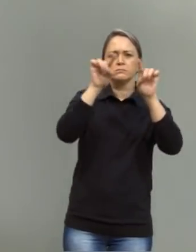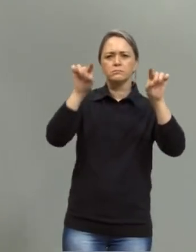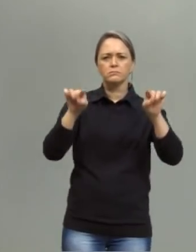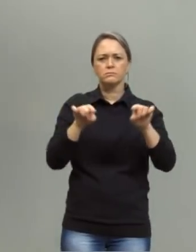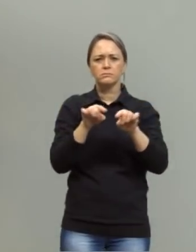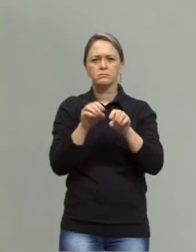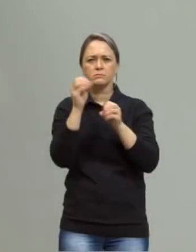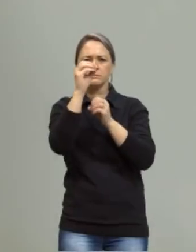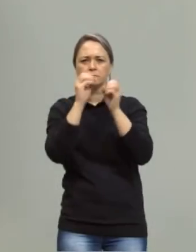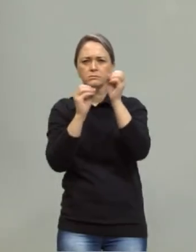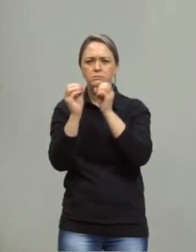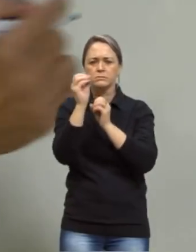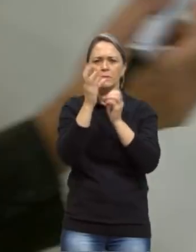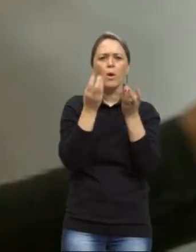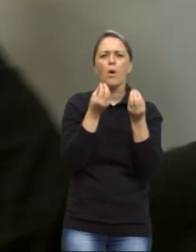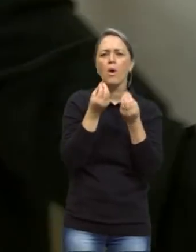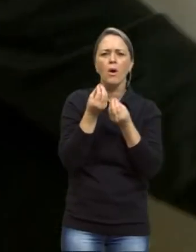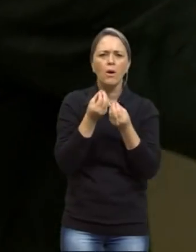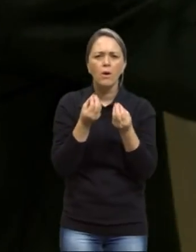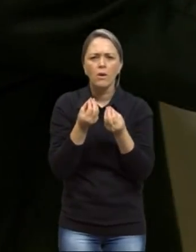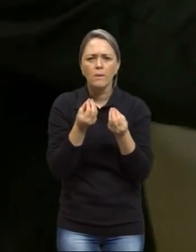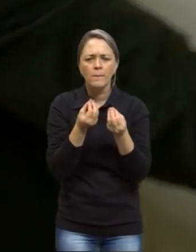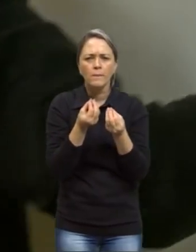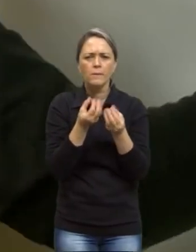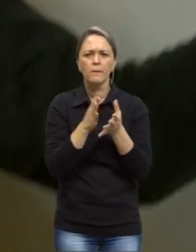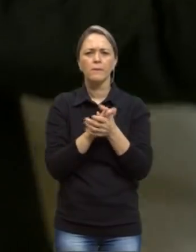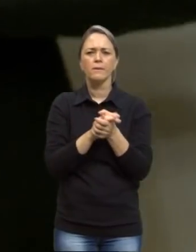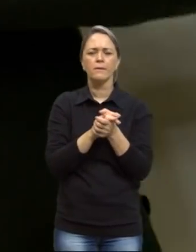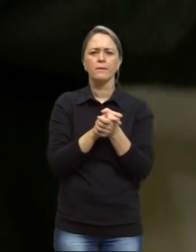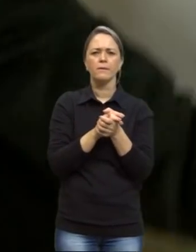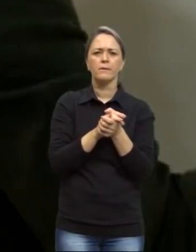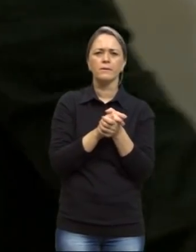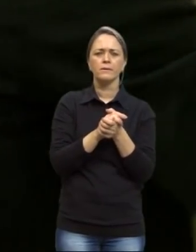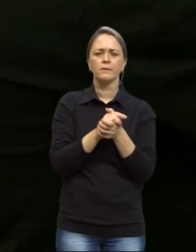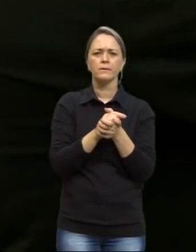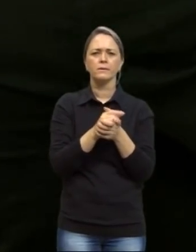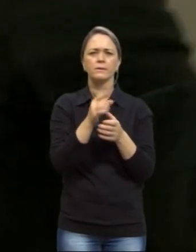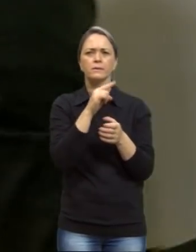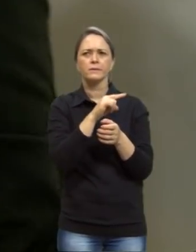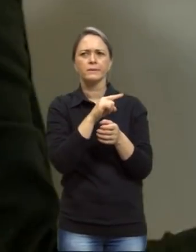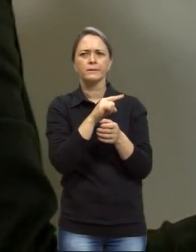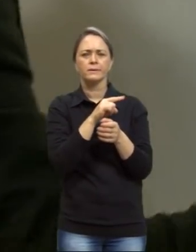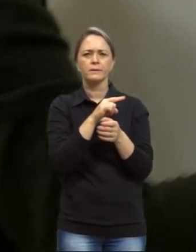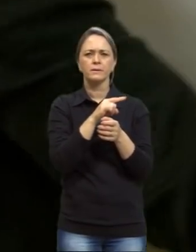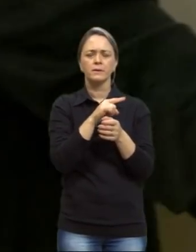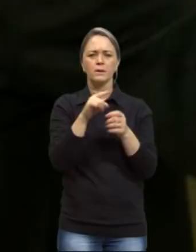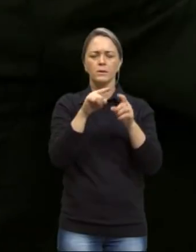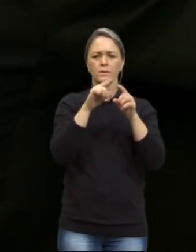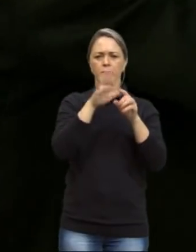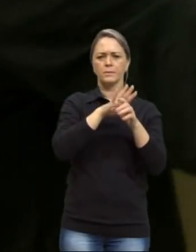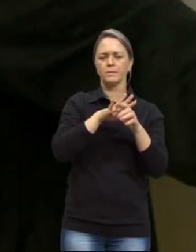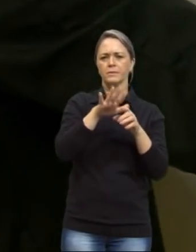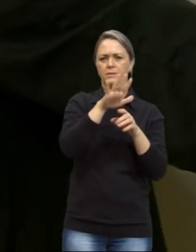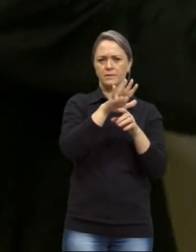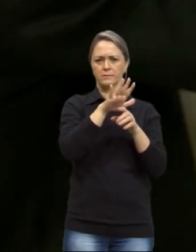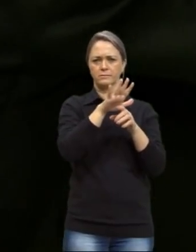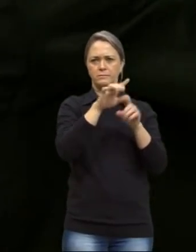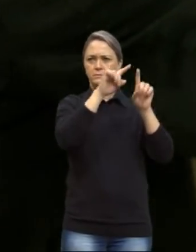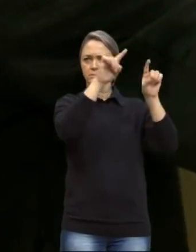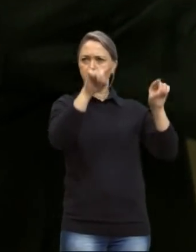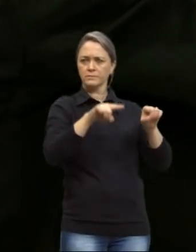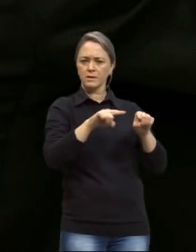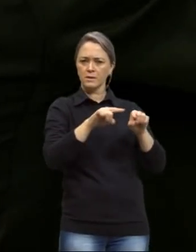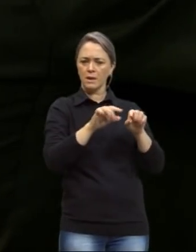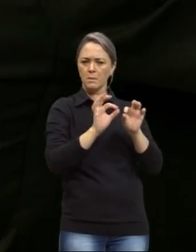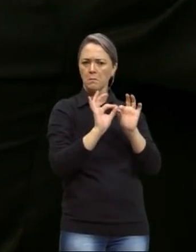molécula tá o arranjo espacial nice se eu estiver me referindo somente no plano do quadro essa aqui é a maior